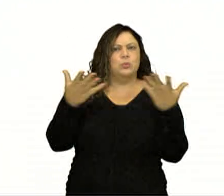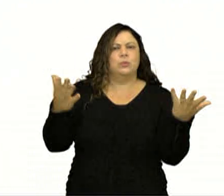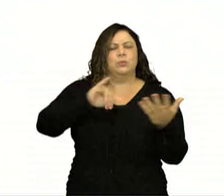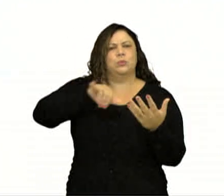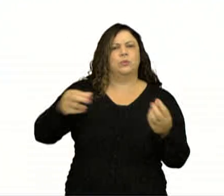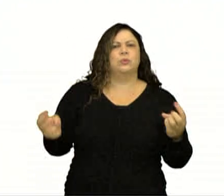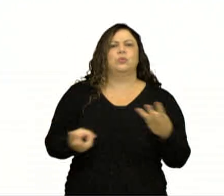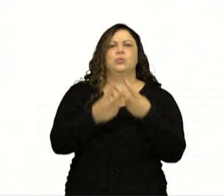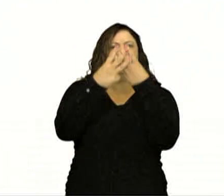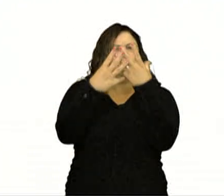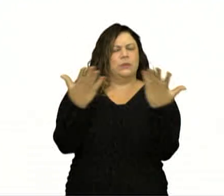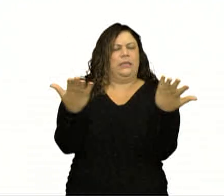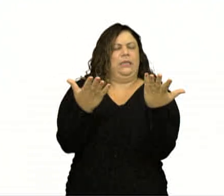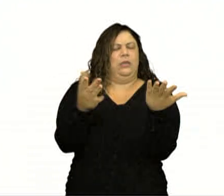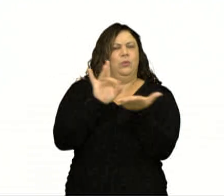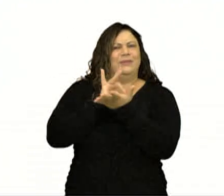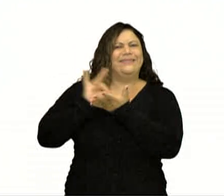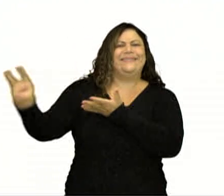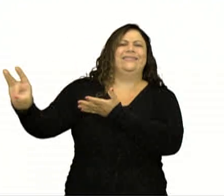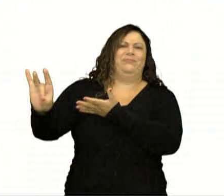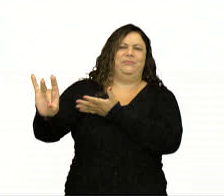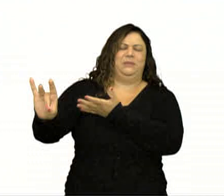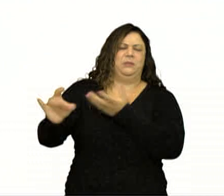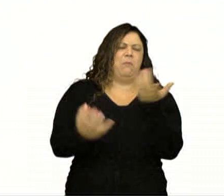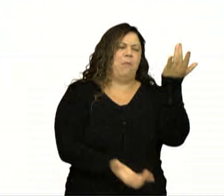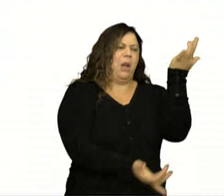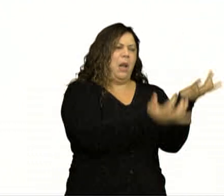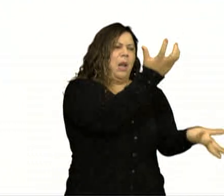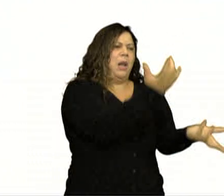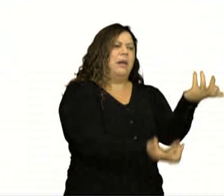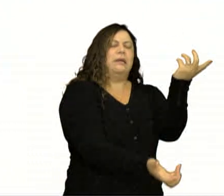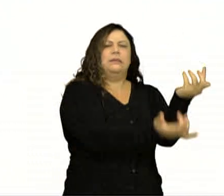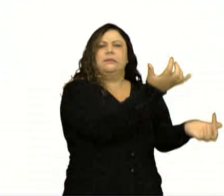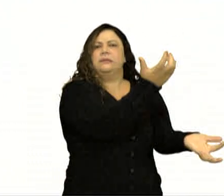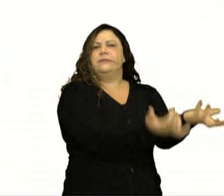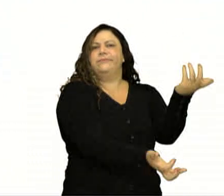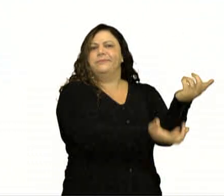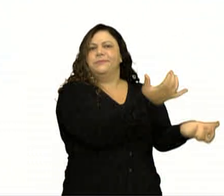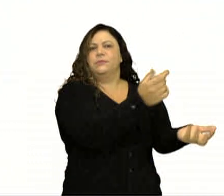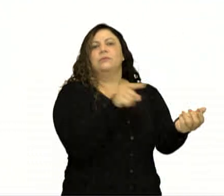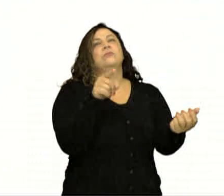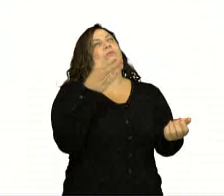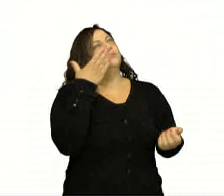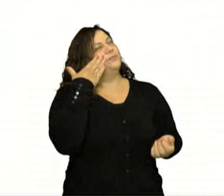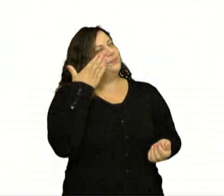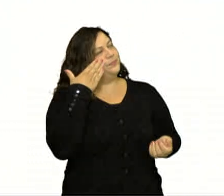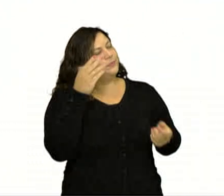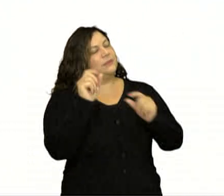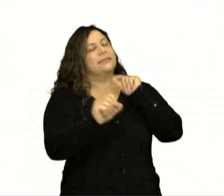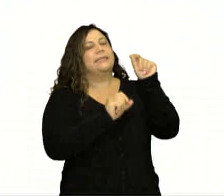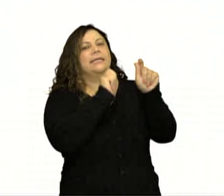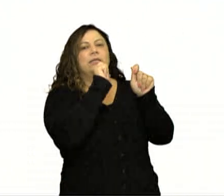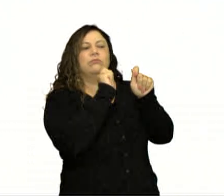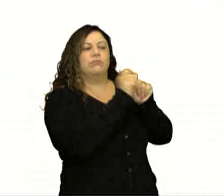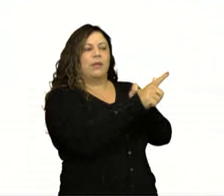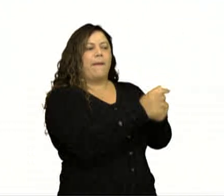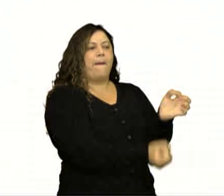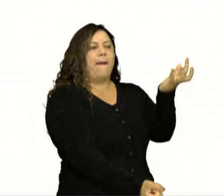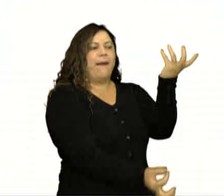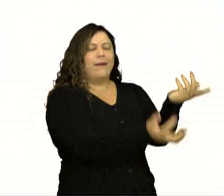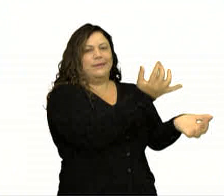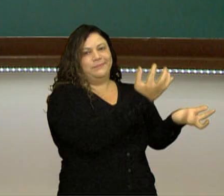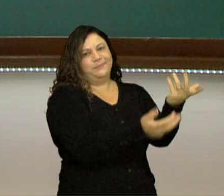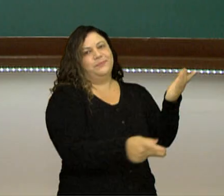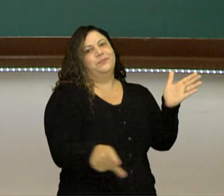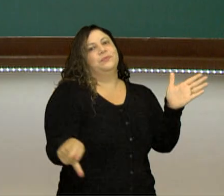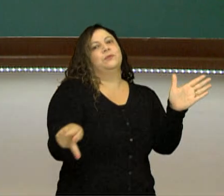declarados por terem feito o grande incêndio no parlamento alemão. Hoje a gente já sabe que quem ateou o fogo no parlamento